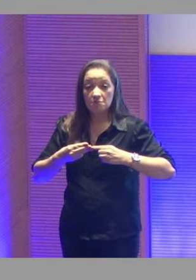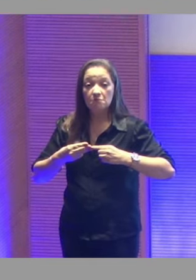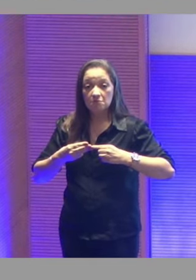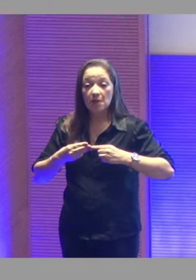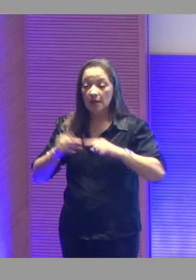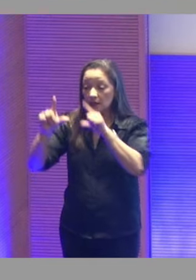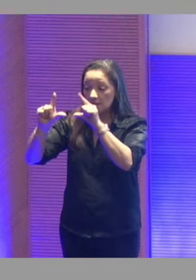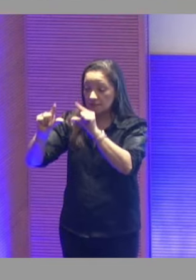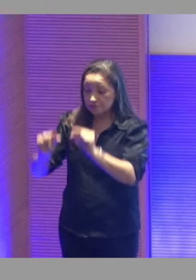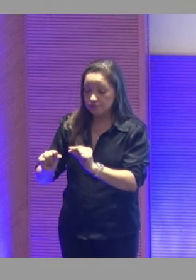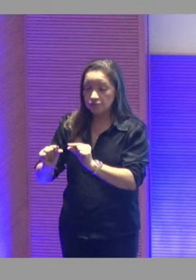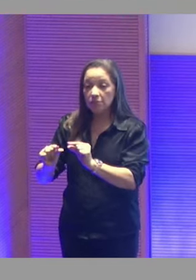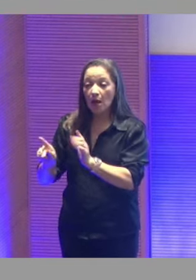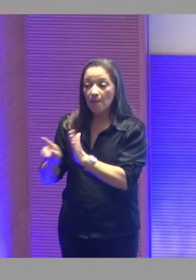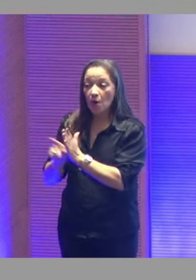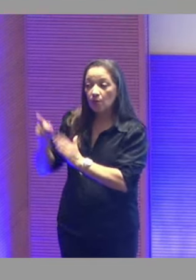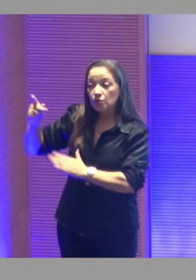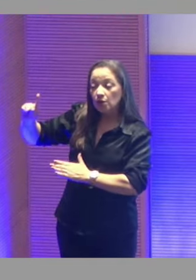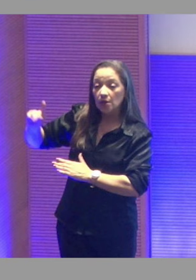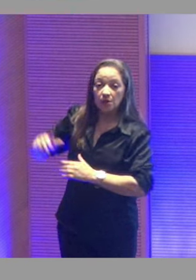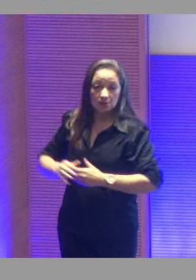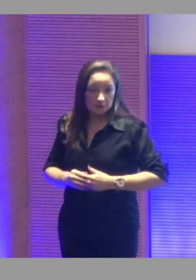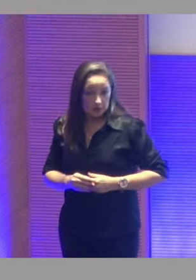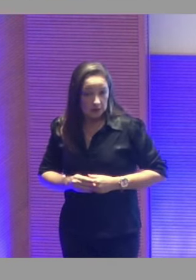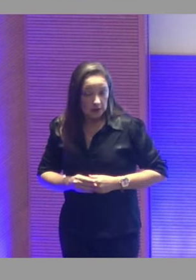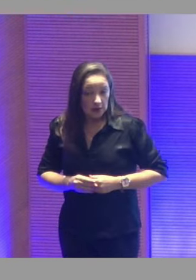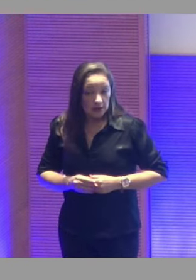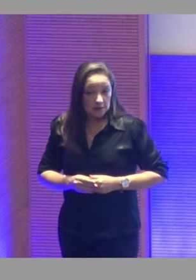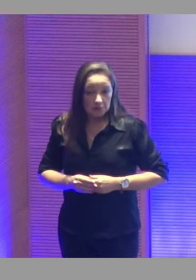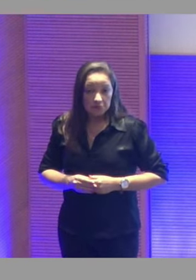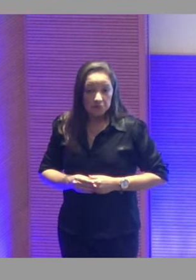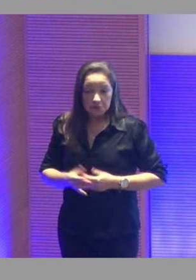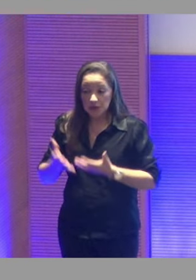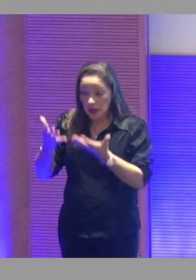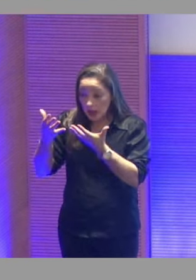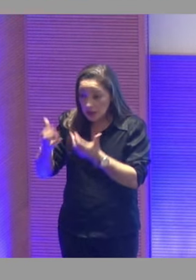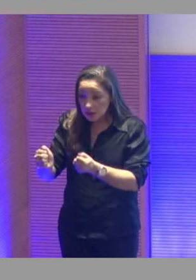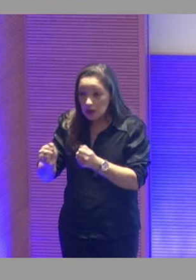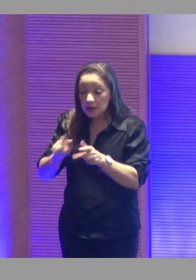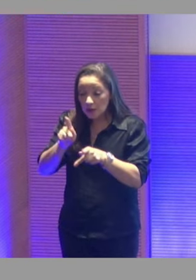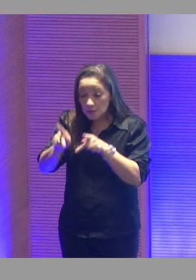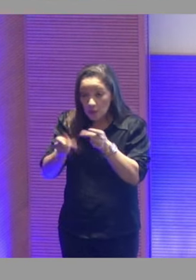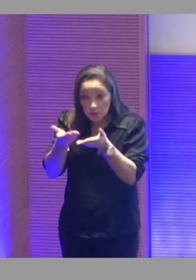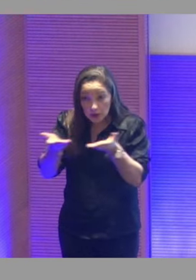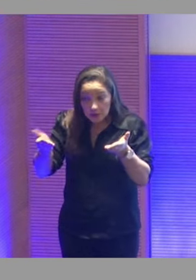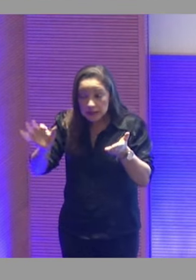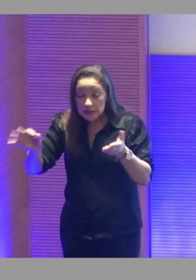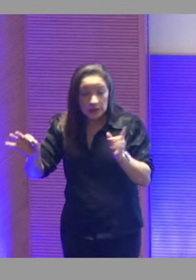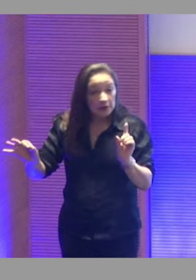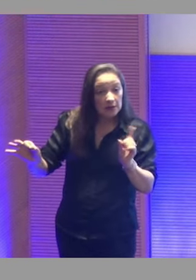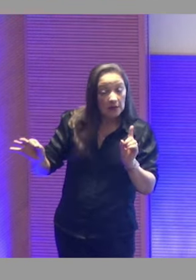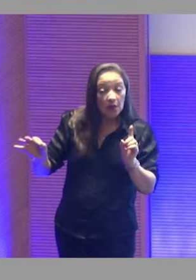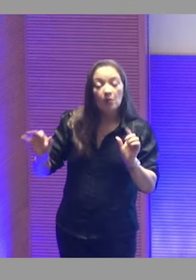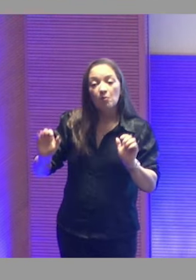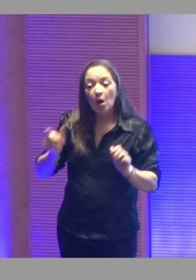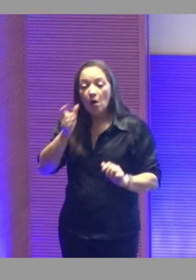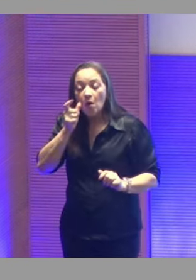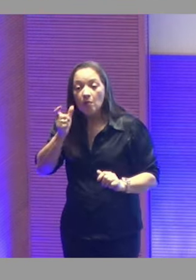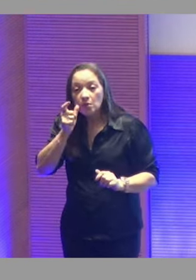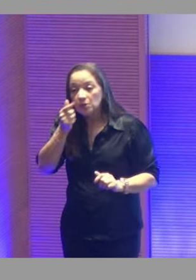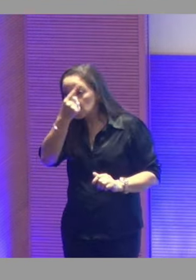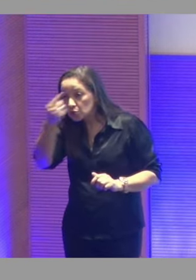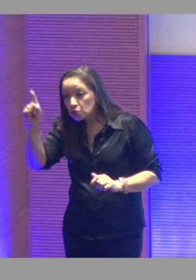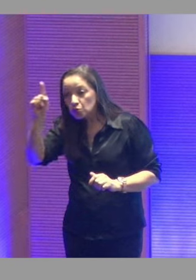de redução das emissões eh e se elas assumem ou não publicamente essas metas então vocês podem observar que nos últimos